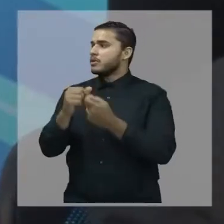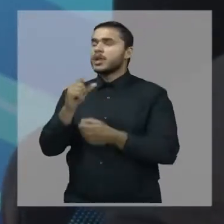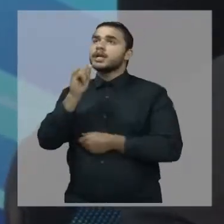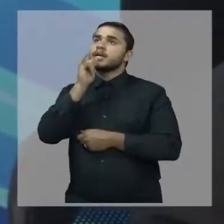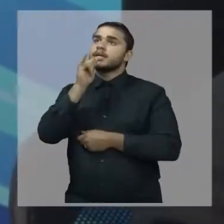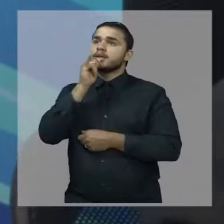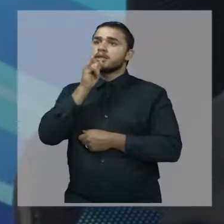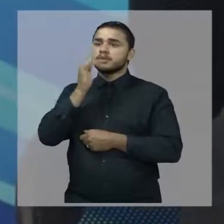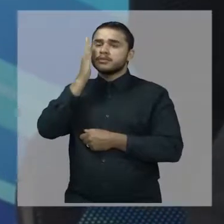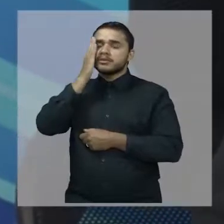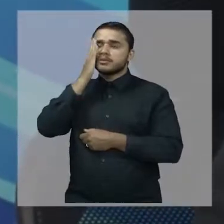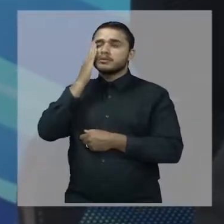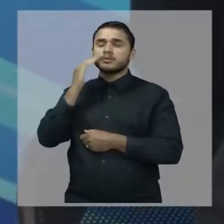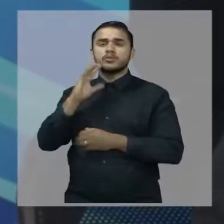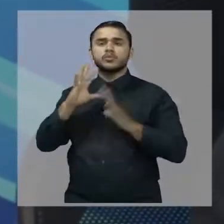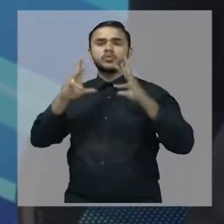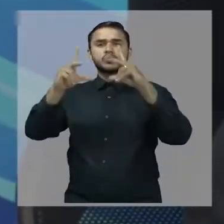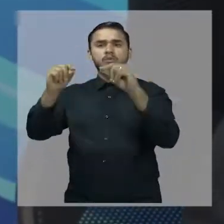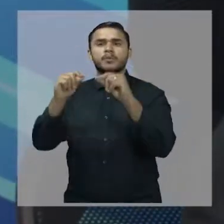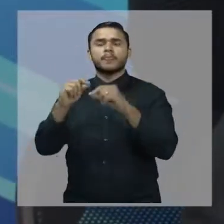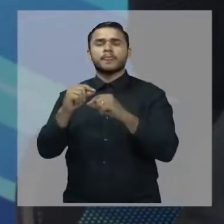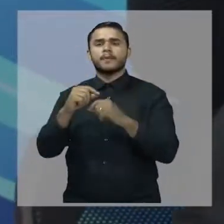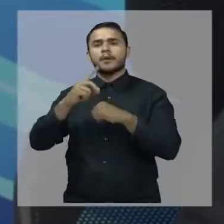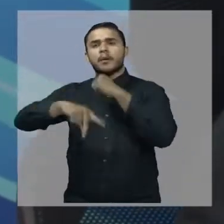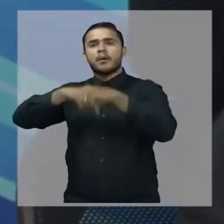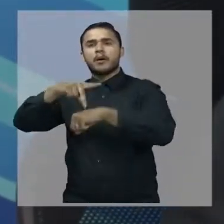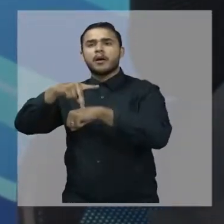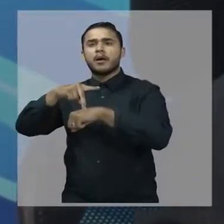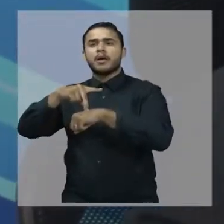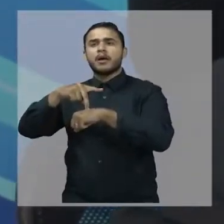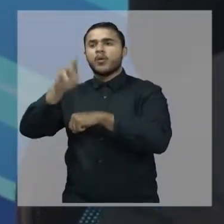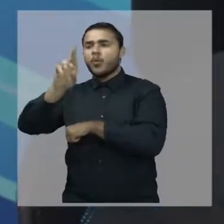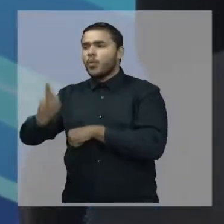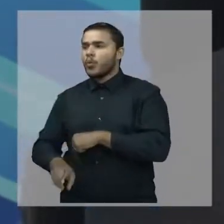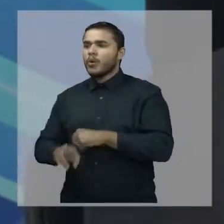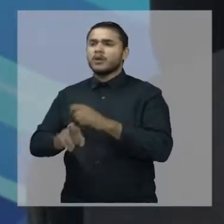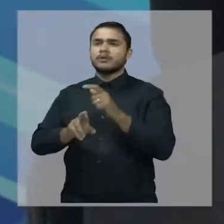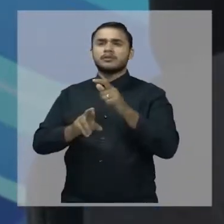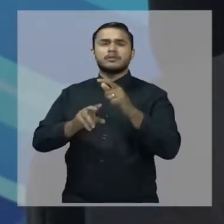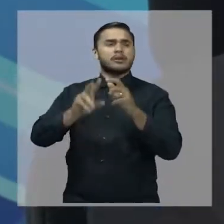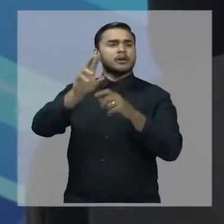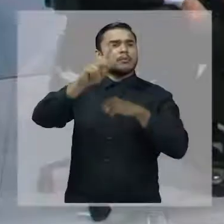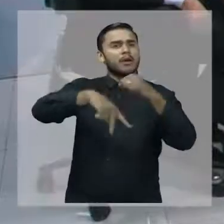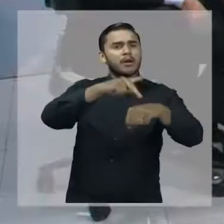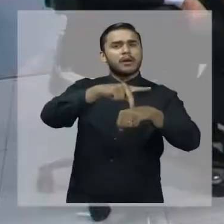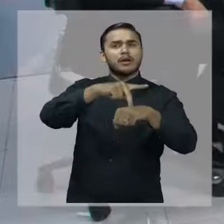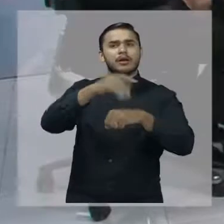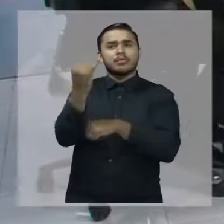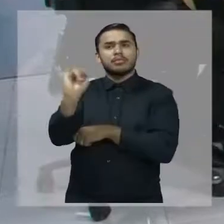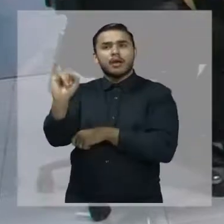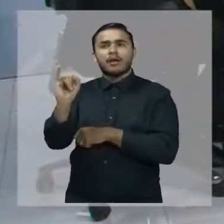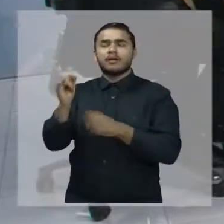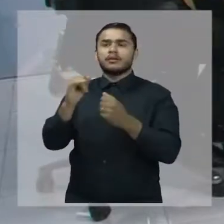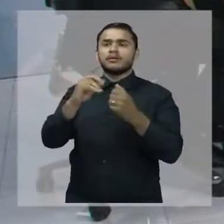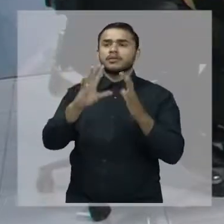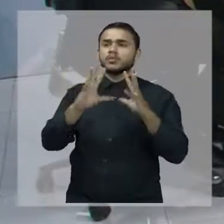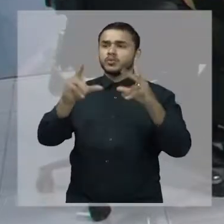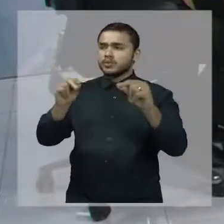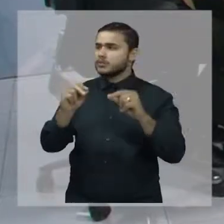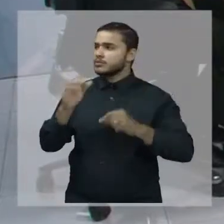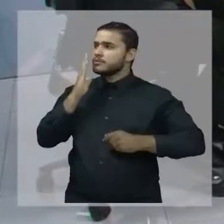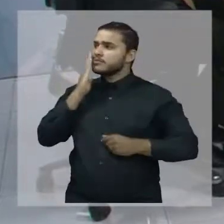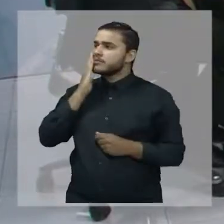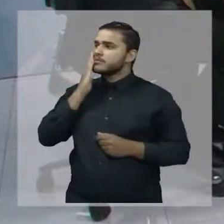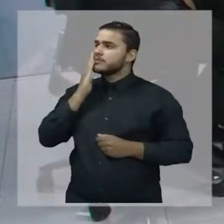Itália, que possuem uma forte presença do Estado no setor econômico. A Itália está quebrando. Então, quem? A Itália está se tornando o primeiro país desenvolvido a se